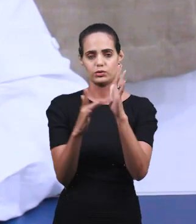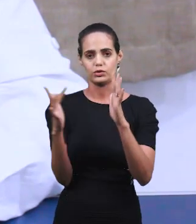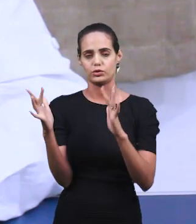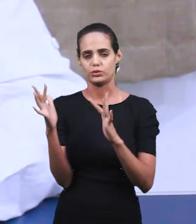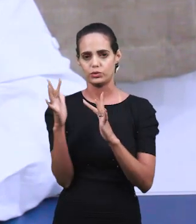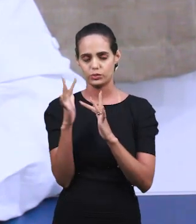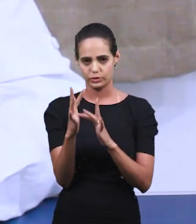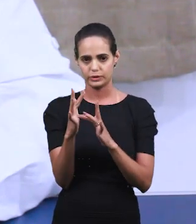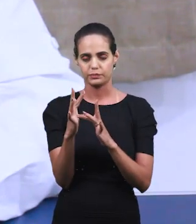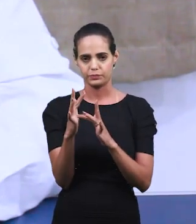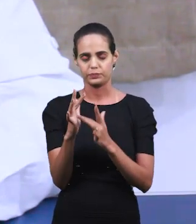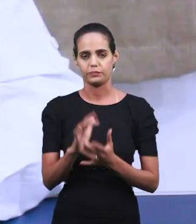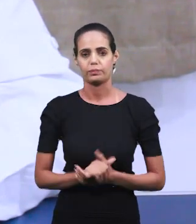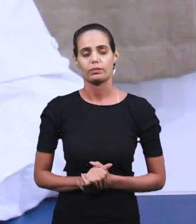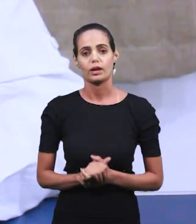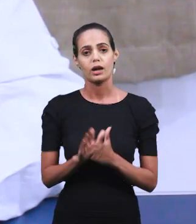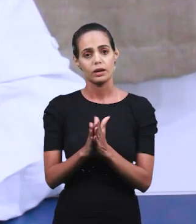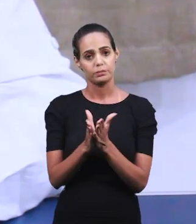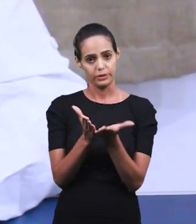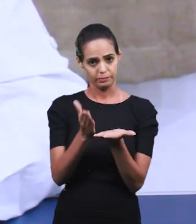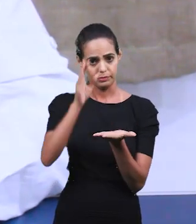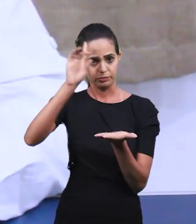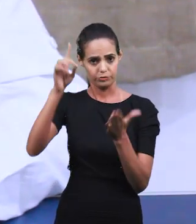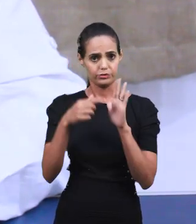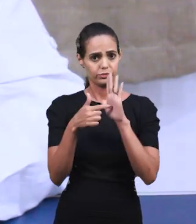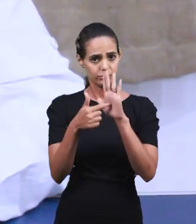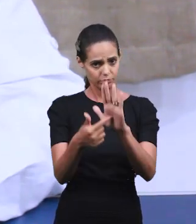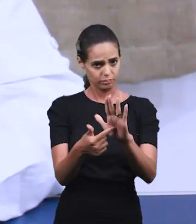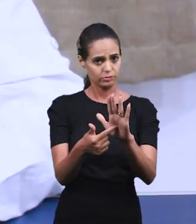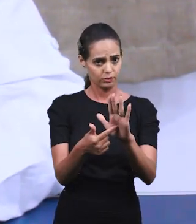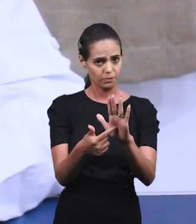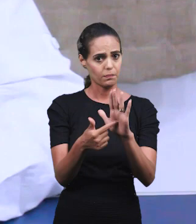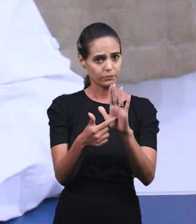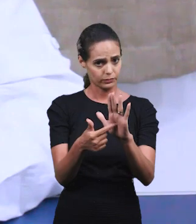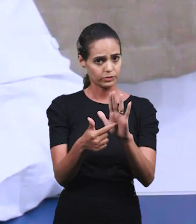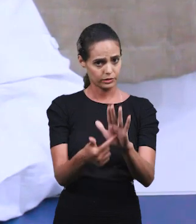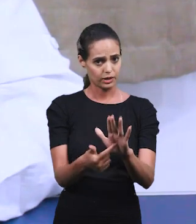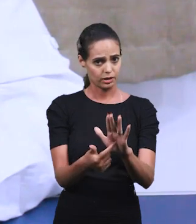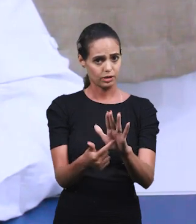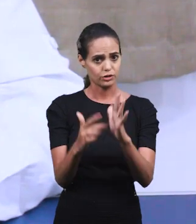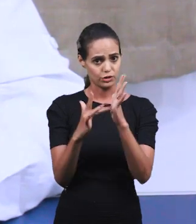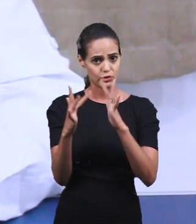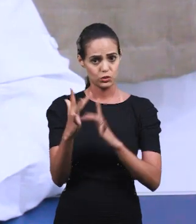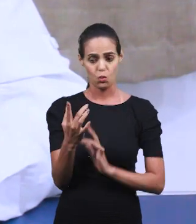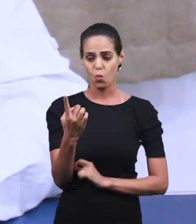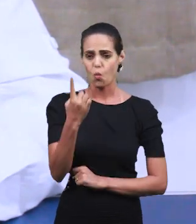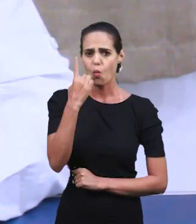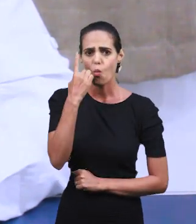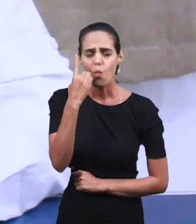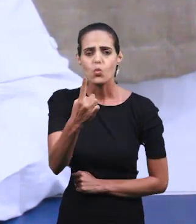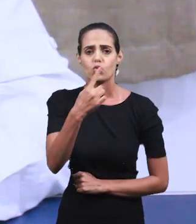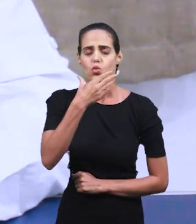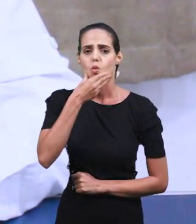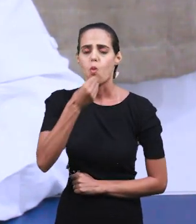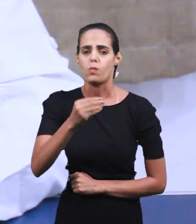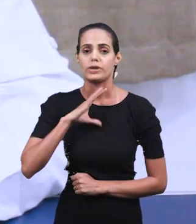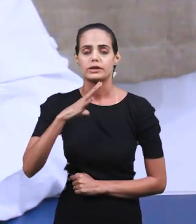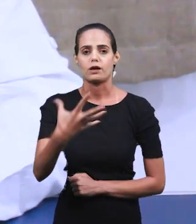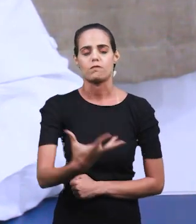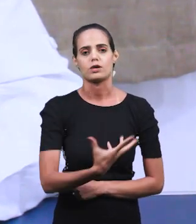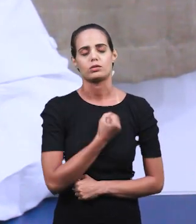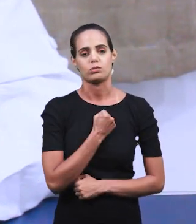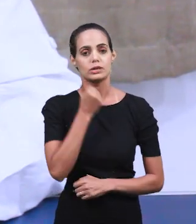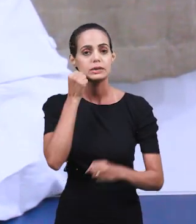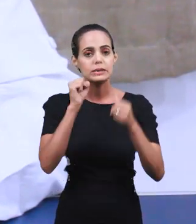o homem o Senhor Jesus como o único e suficiente Salvador. O salmista, inclusive, diz: Escondi a tua palavra